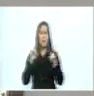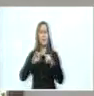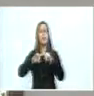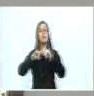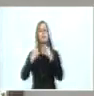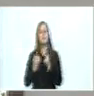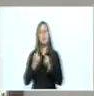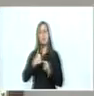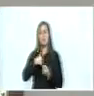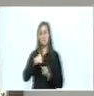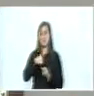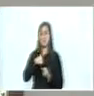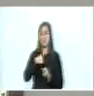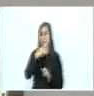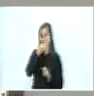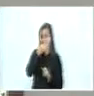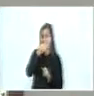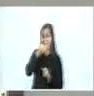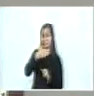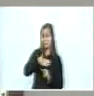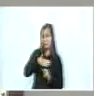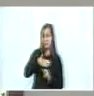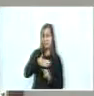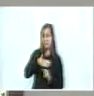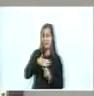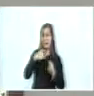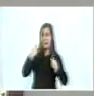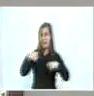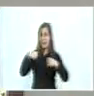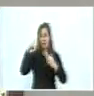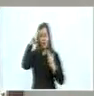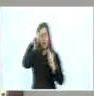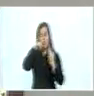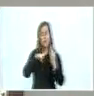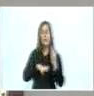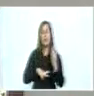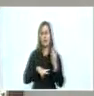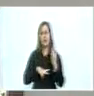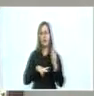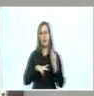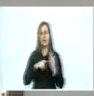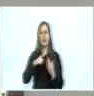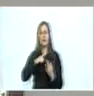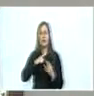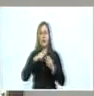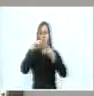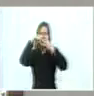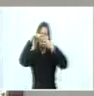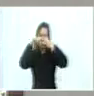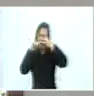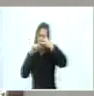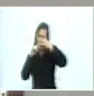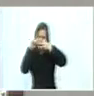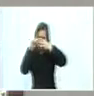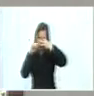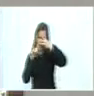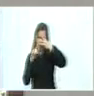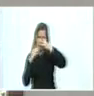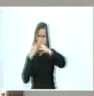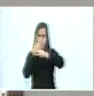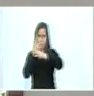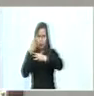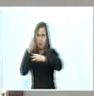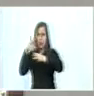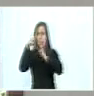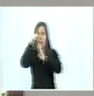eu acho que a gente precisa verificar ou certificar, né, que existem três iniciativas para que